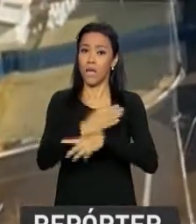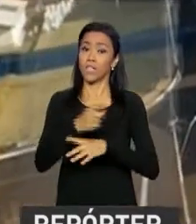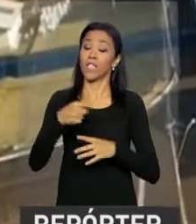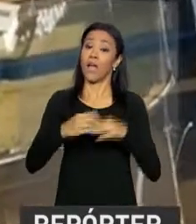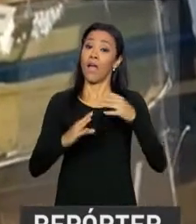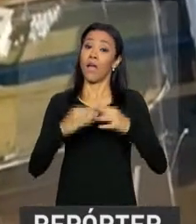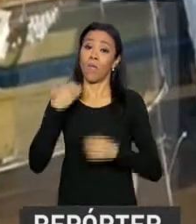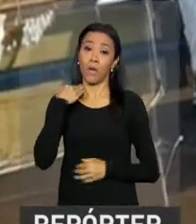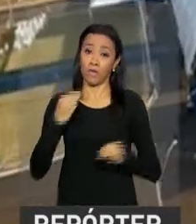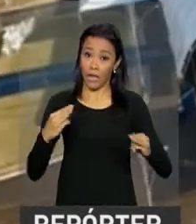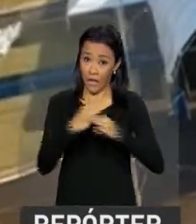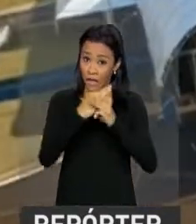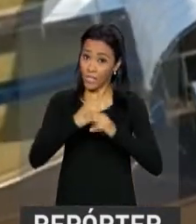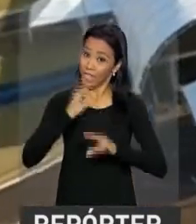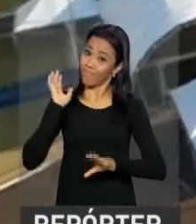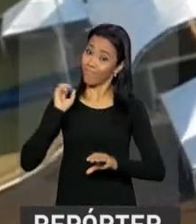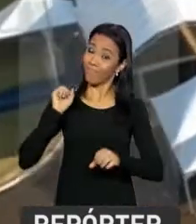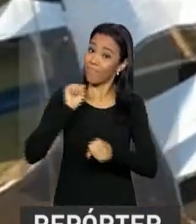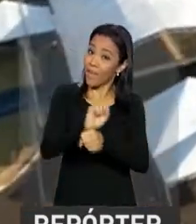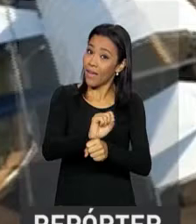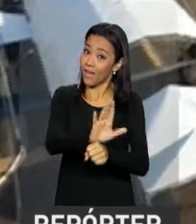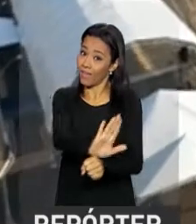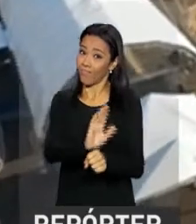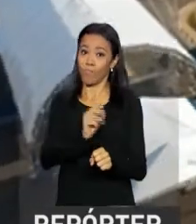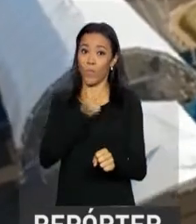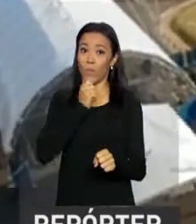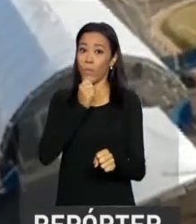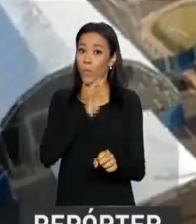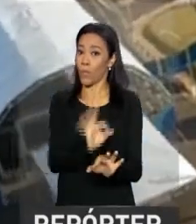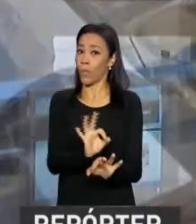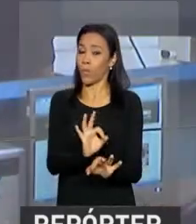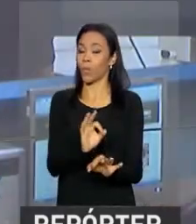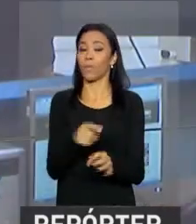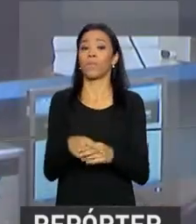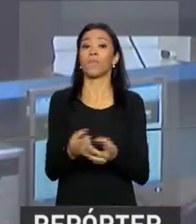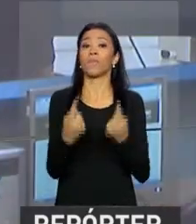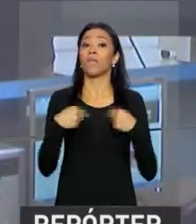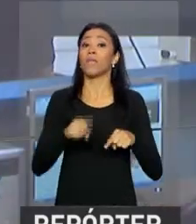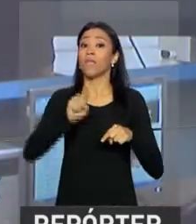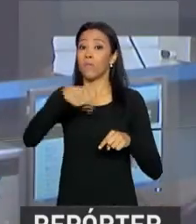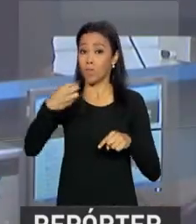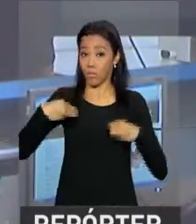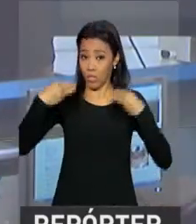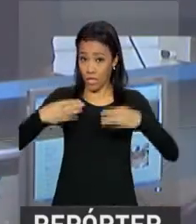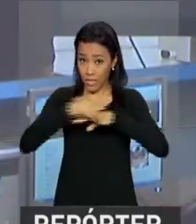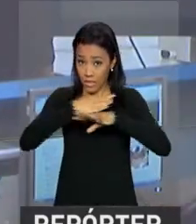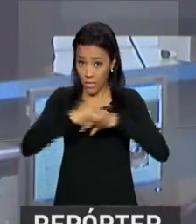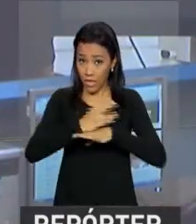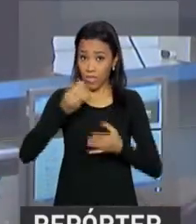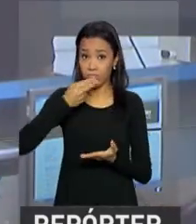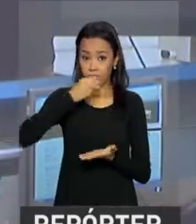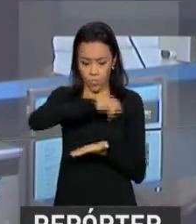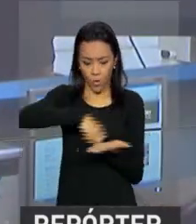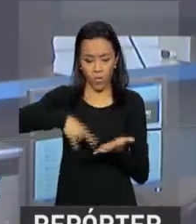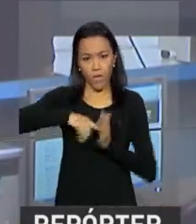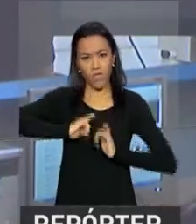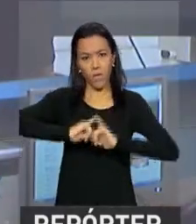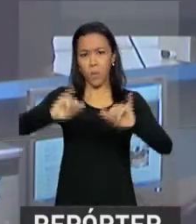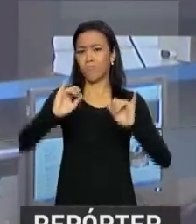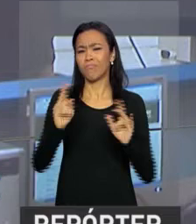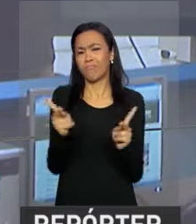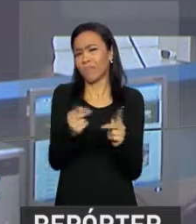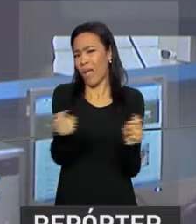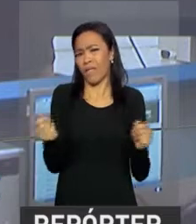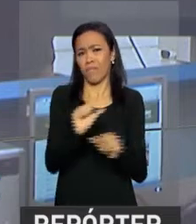de financiamento quando acabarem os recursos previstos no orçamento em nota o ministério das cidades afirma que nada muda para o